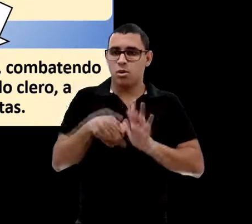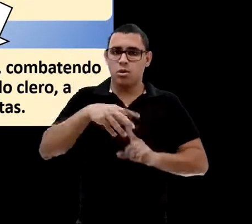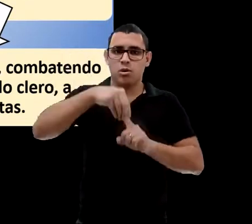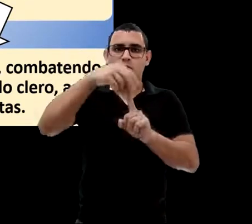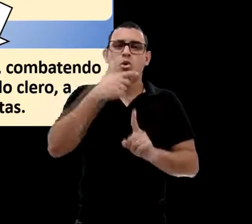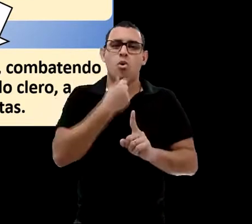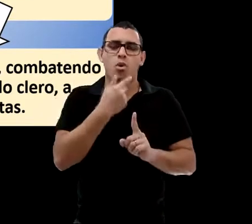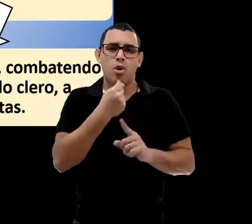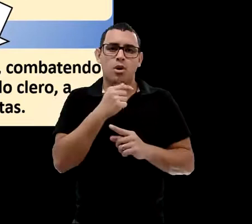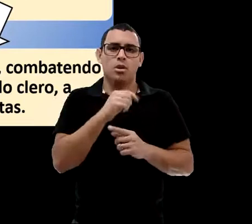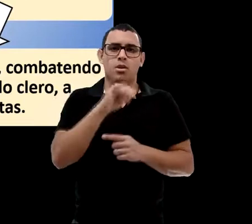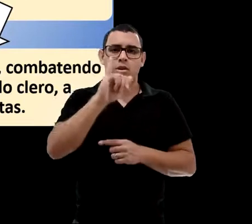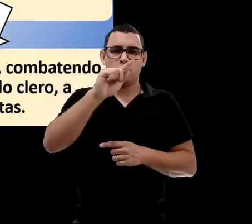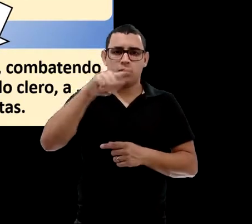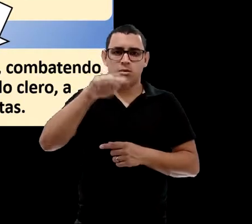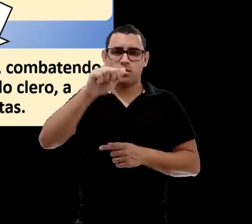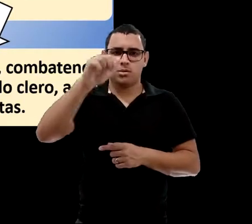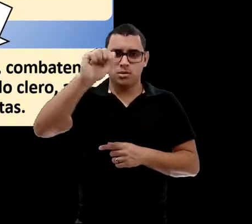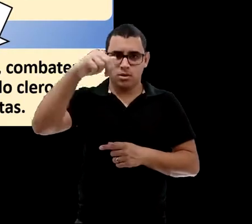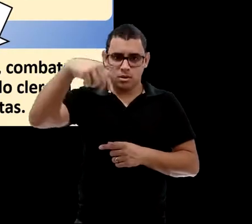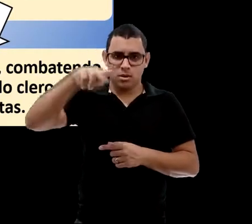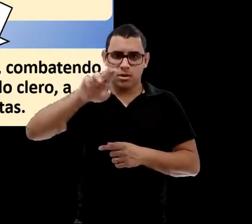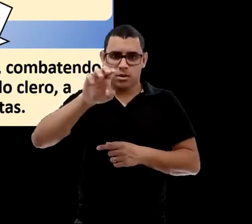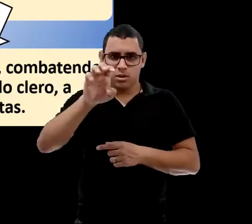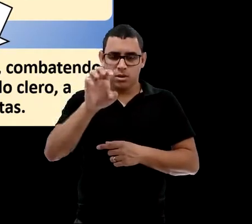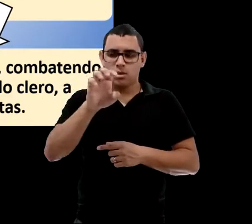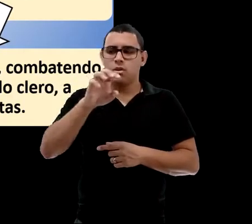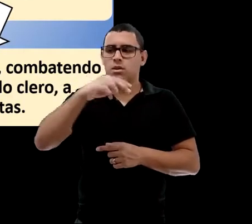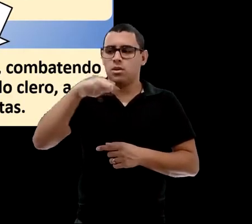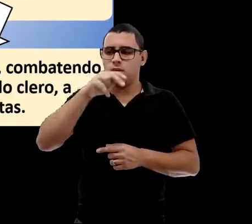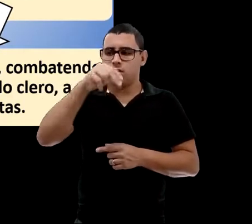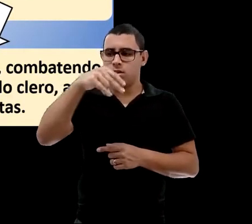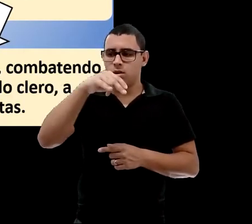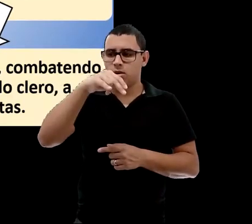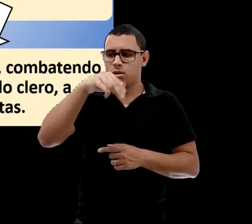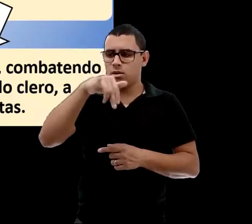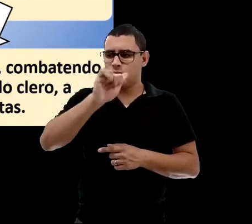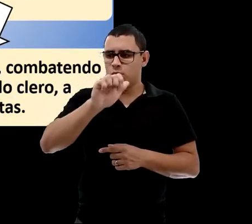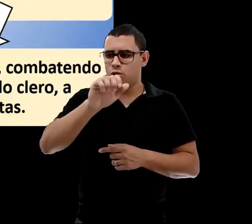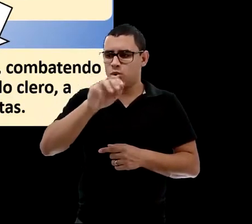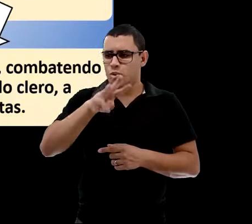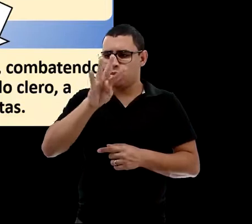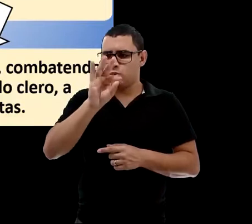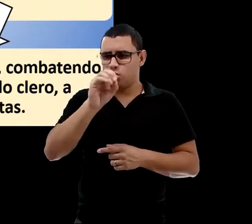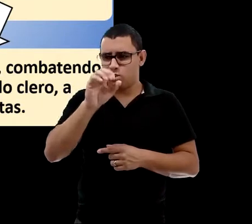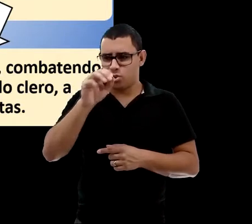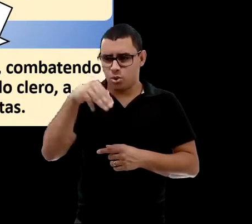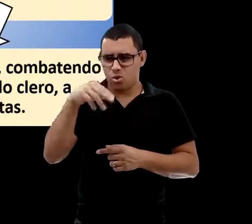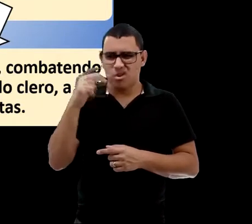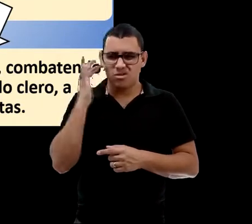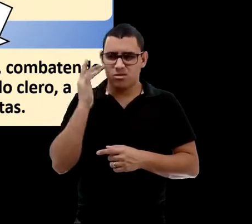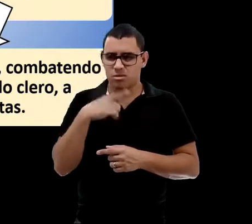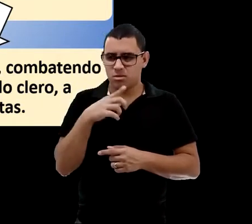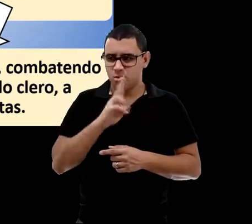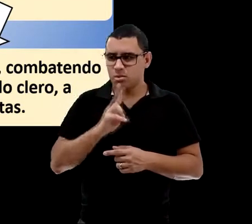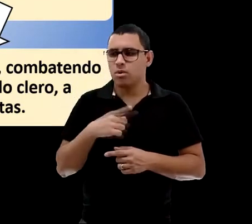a figura de destaque do Isaac Newton, vocês poderão ver lá no livro de vocês na página 71, né, que fala sobre ele, sobre as